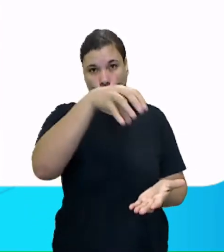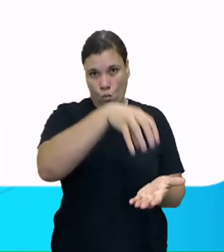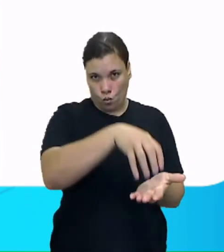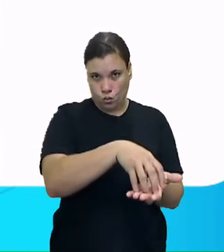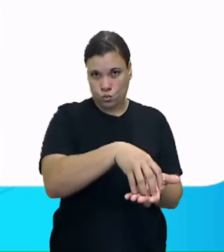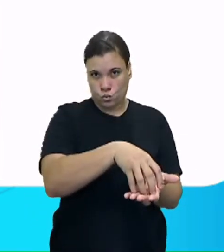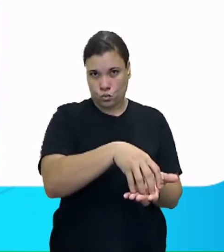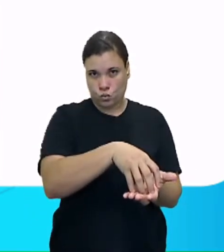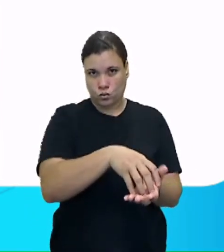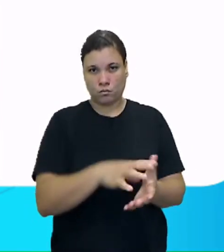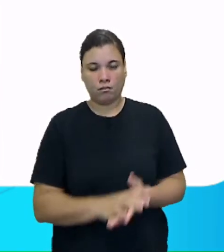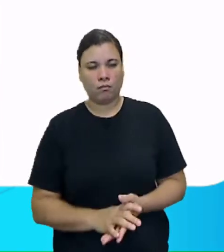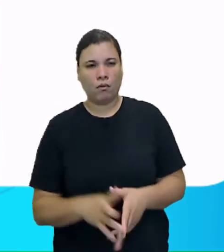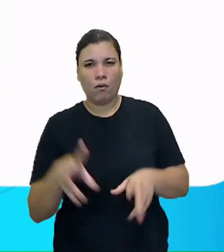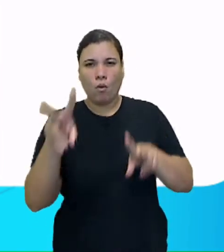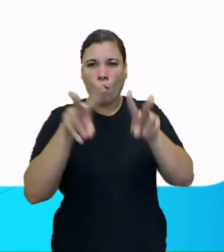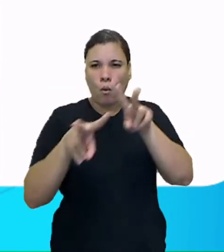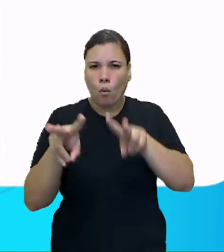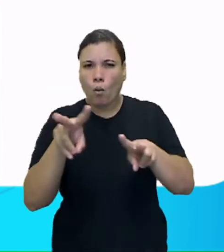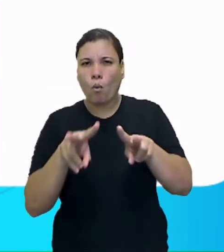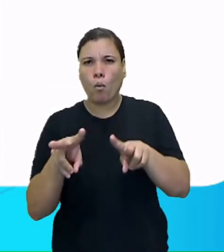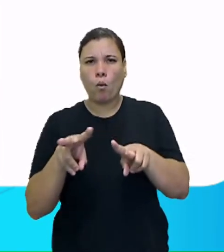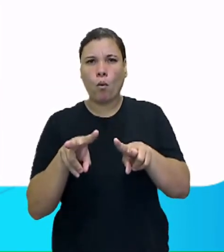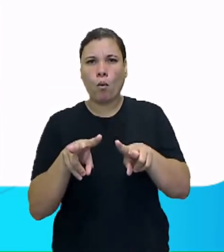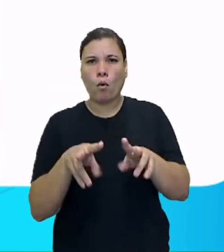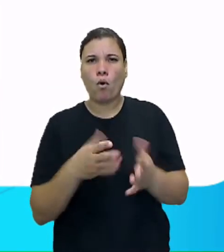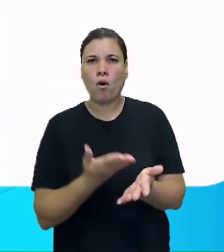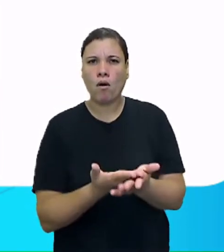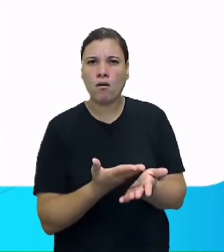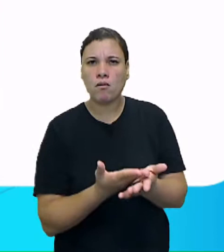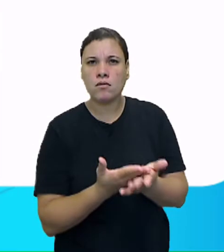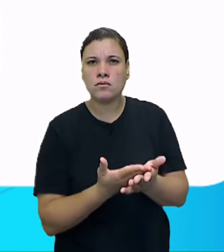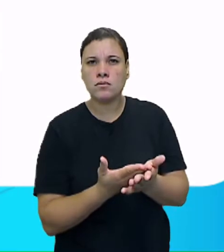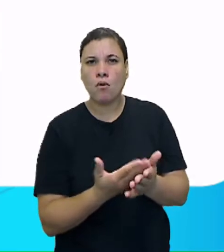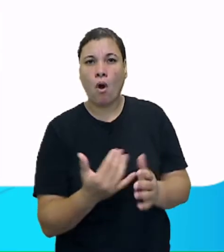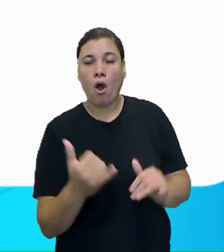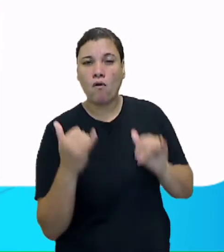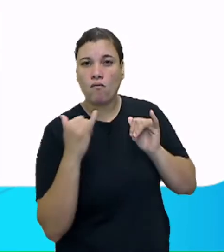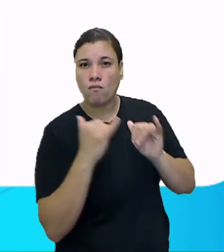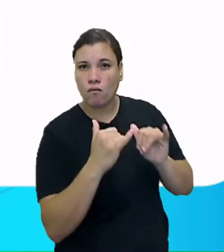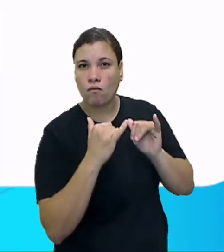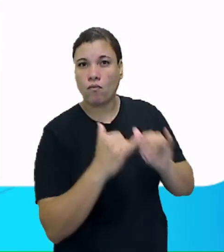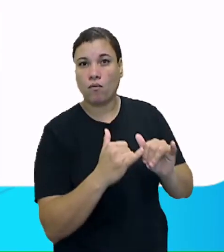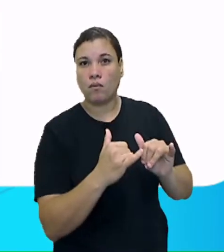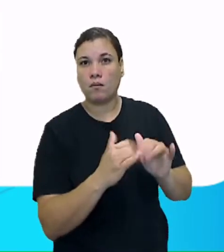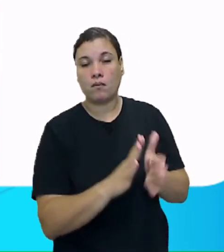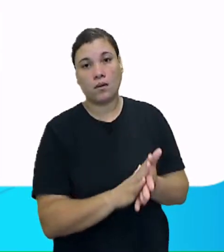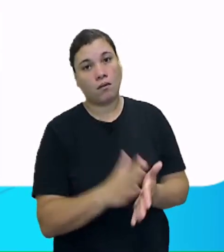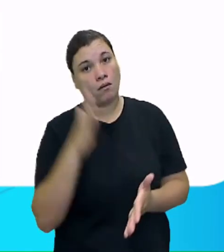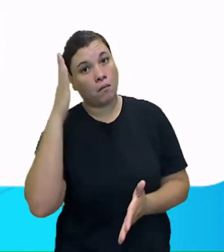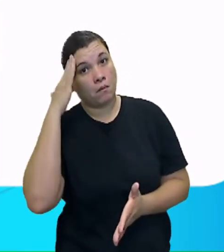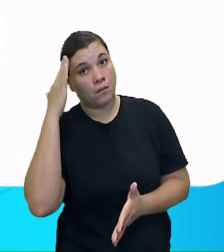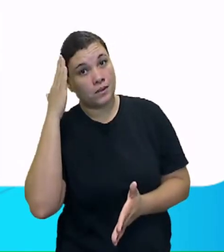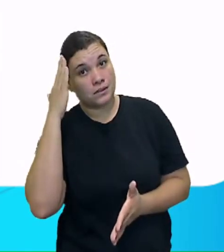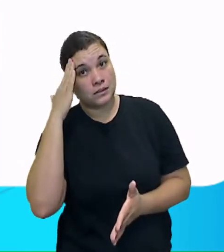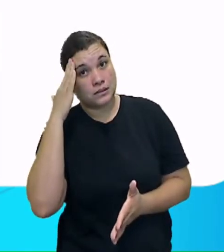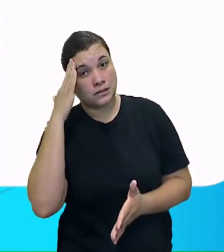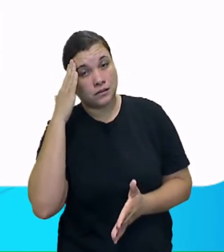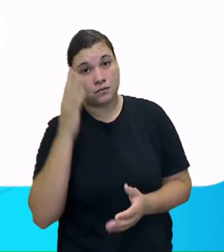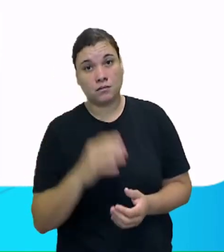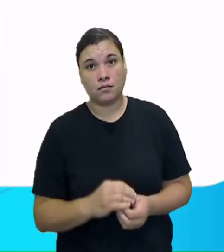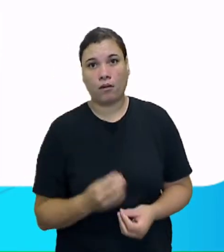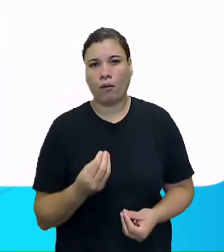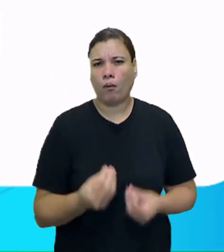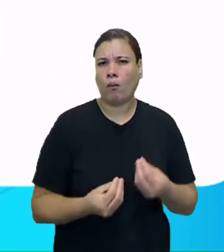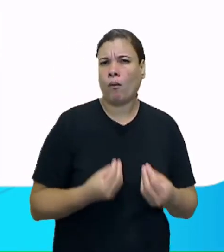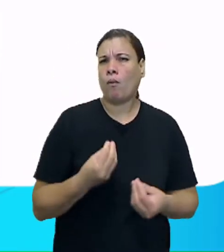monitoramento avalia as informações e a gravidade da situação. Logo após, os